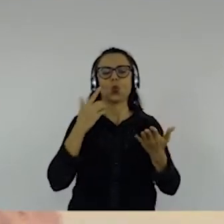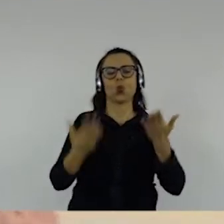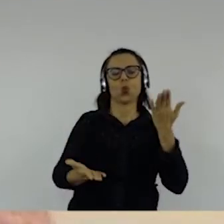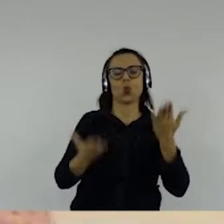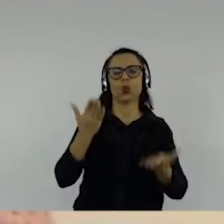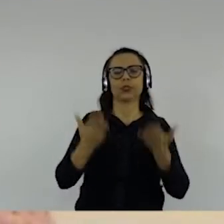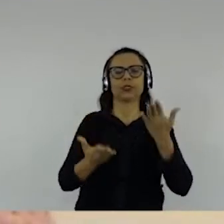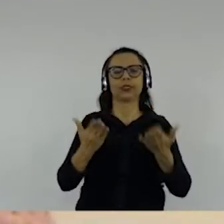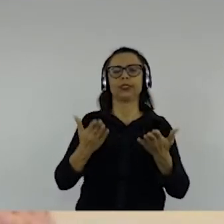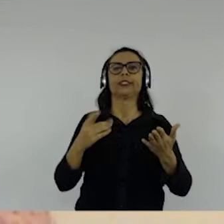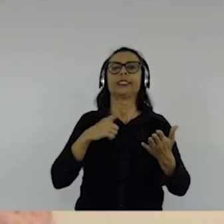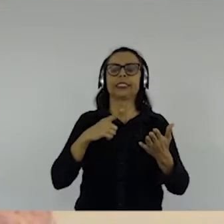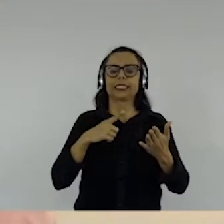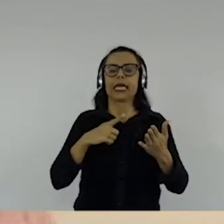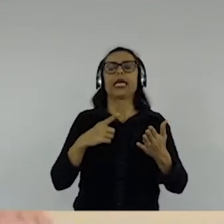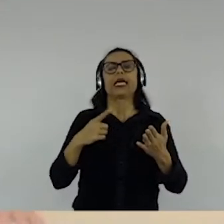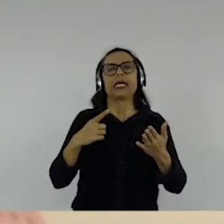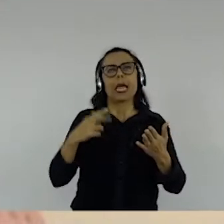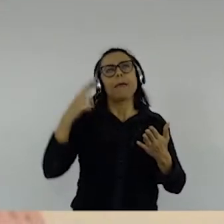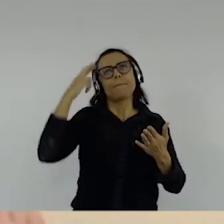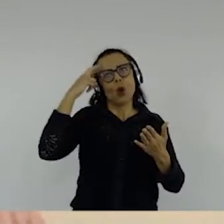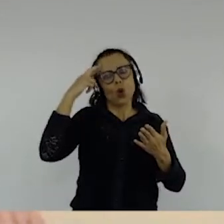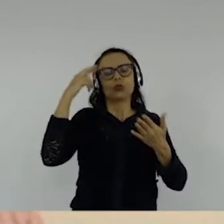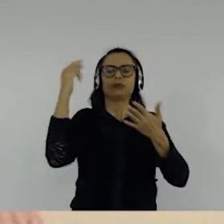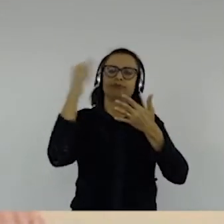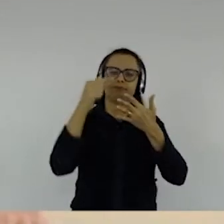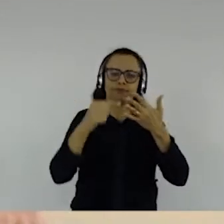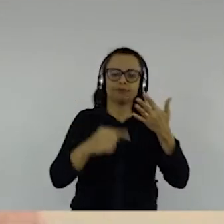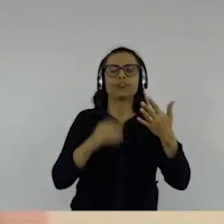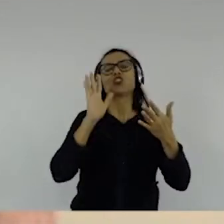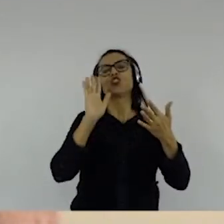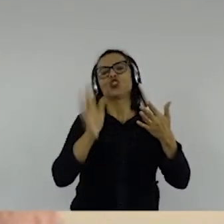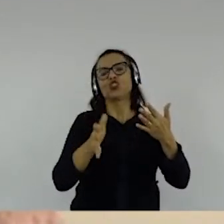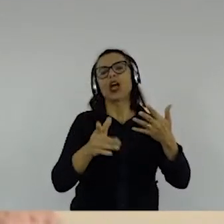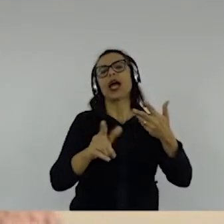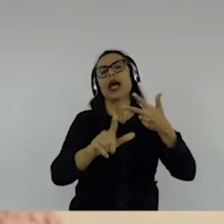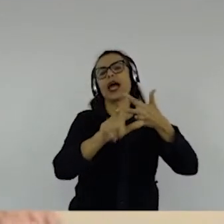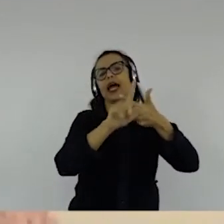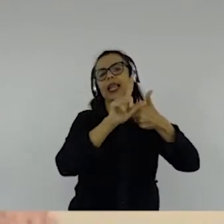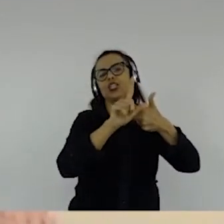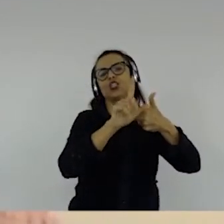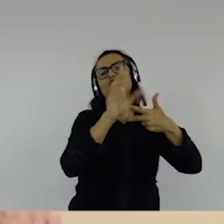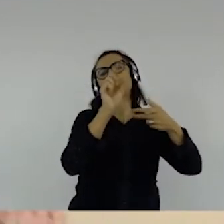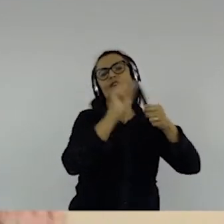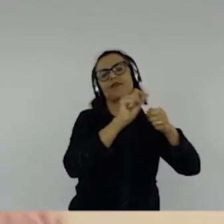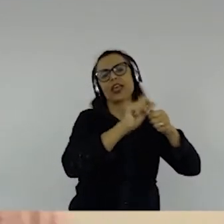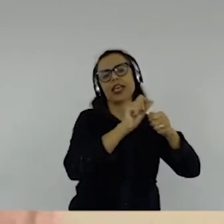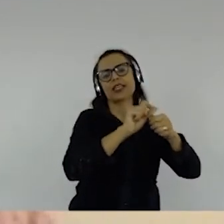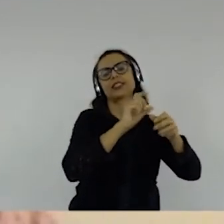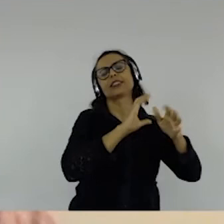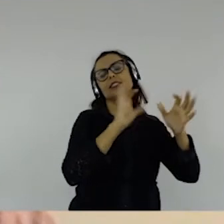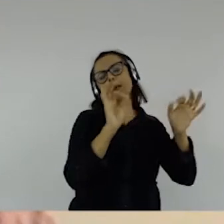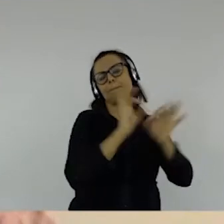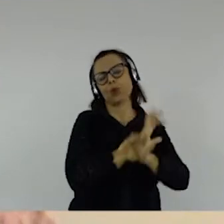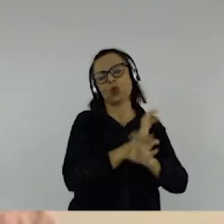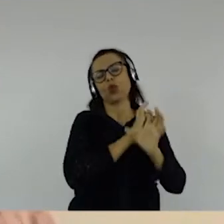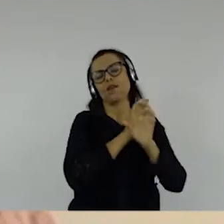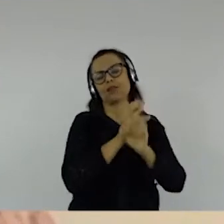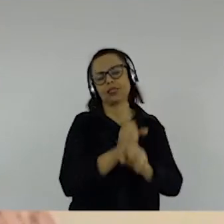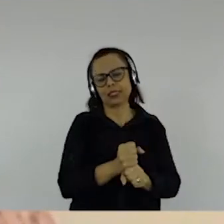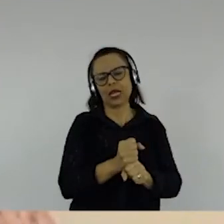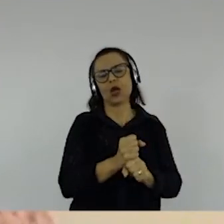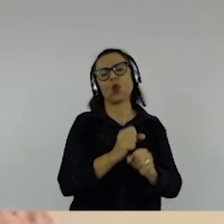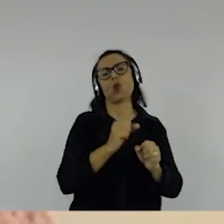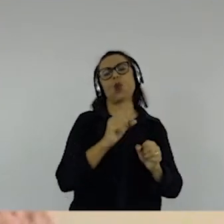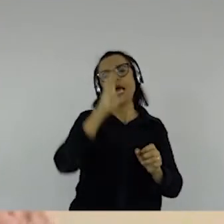daquelas hipóteses nas quais o próprio legislador já autorizaria a revisão e a resolução.